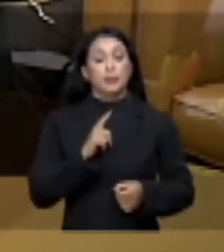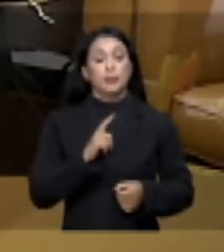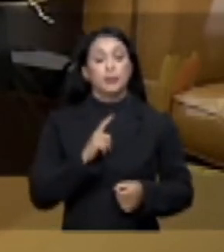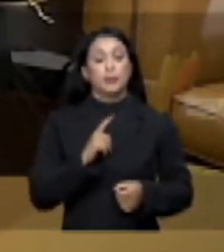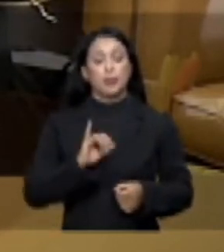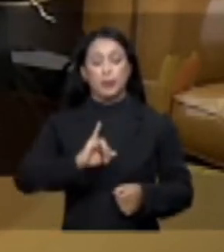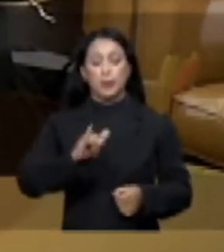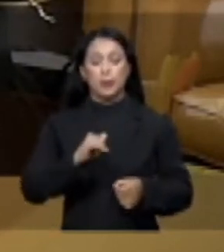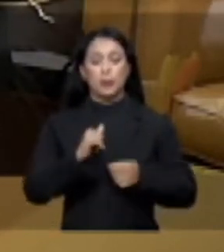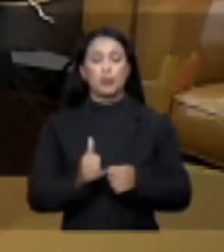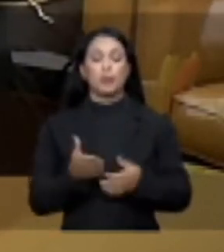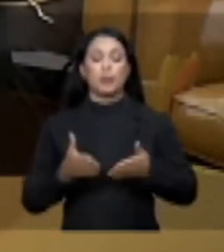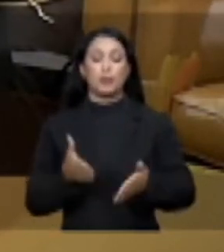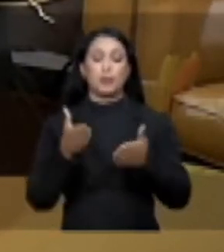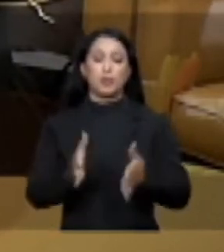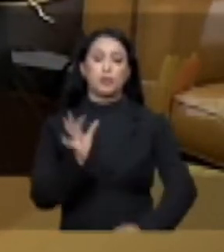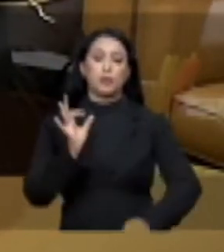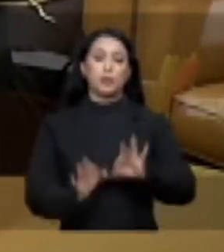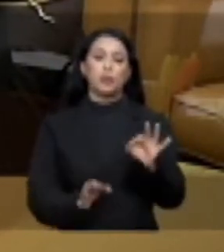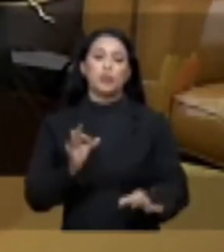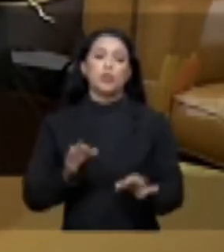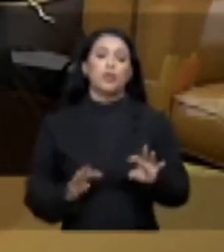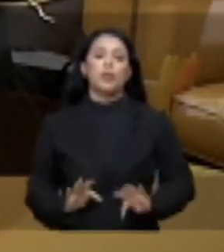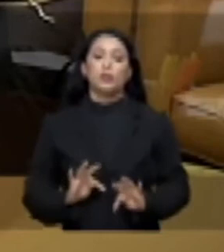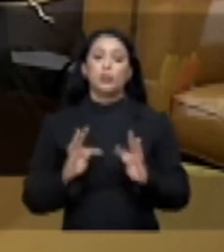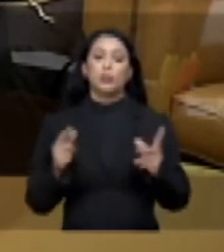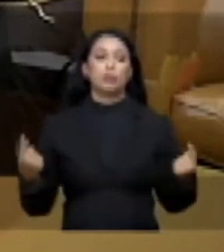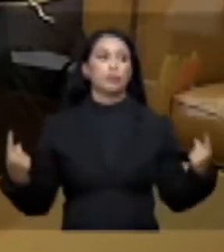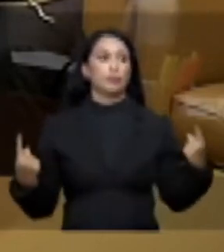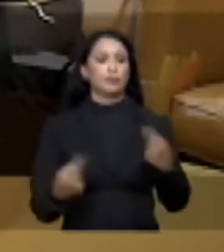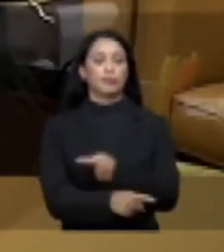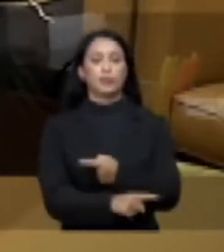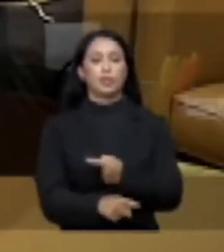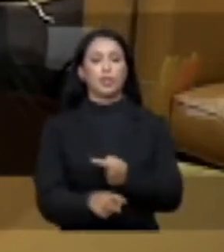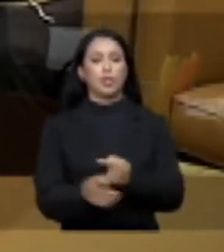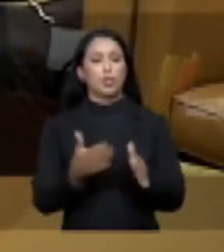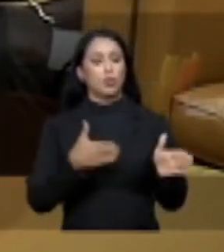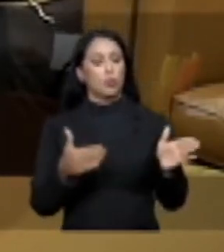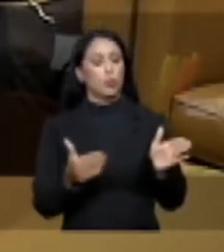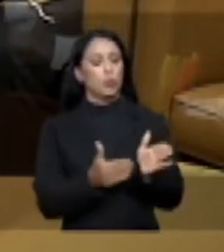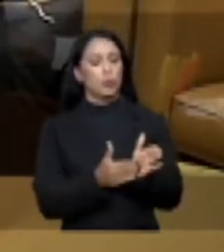aqui desse julgamento, manifesto pela total improcedência de todos os